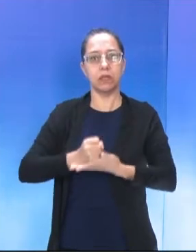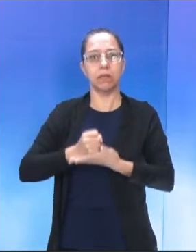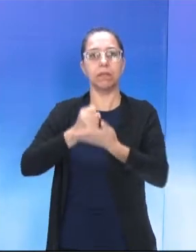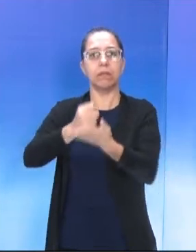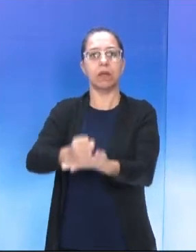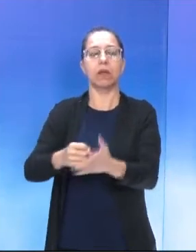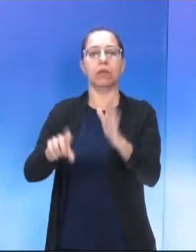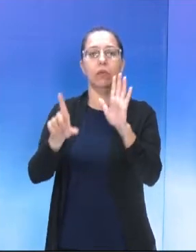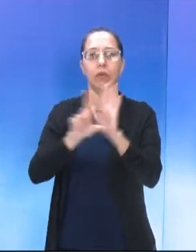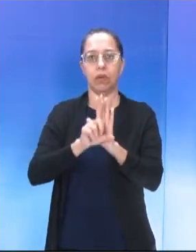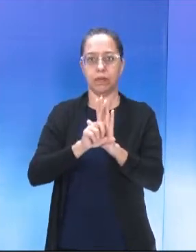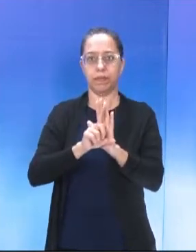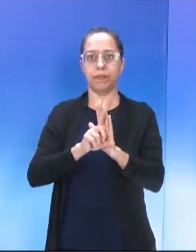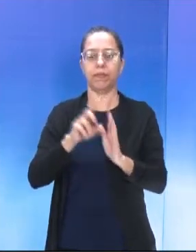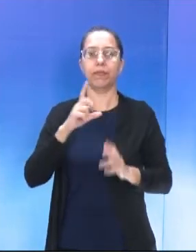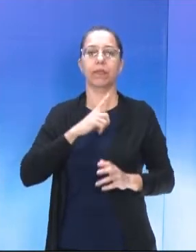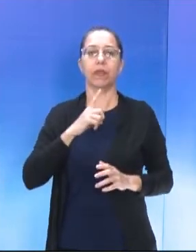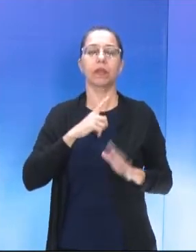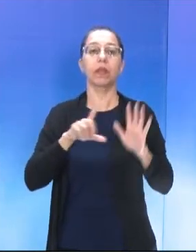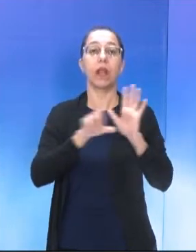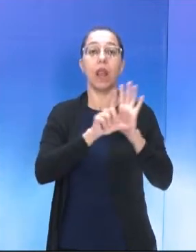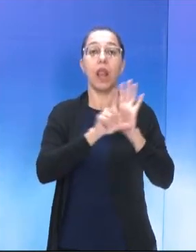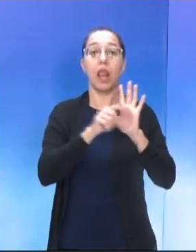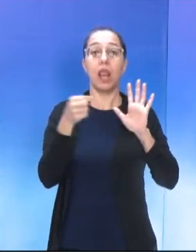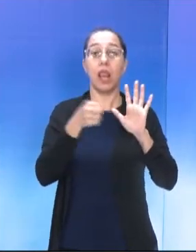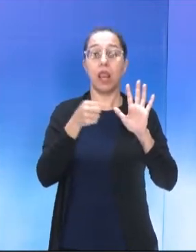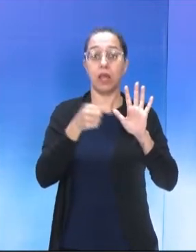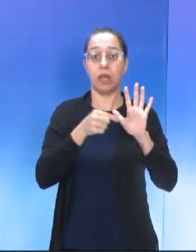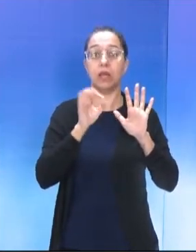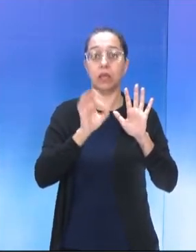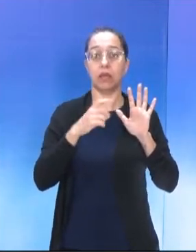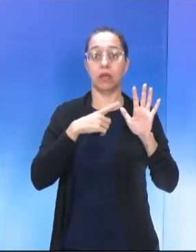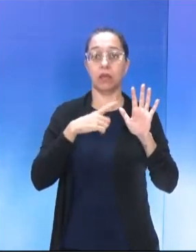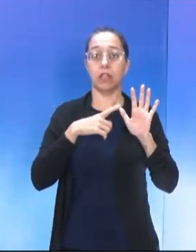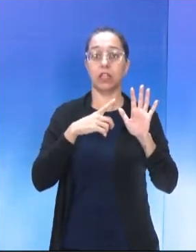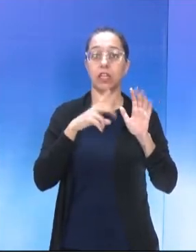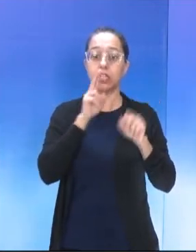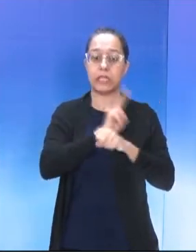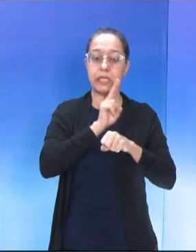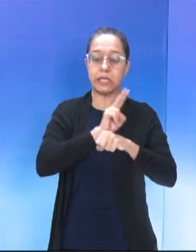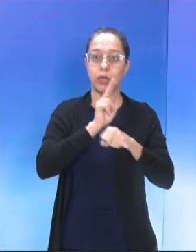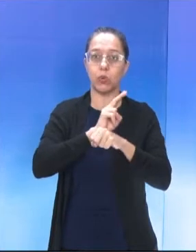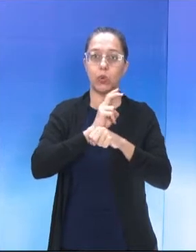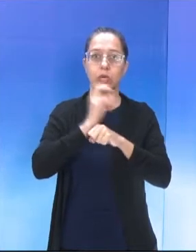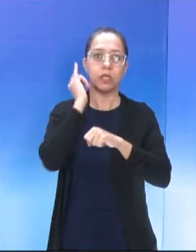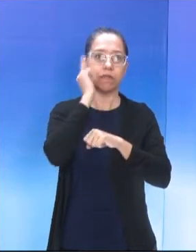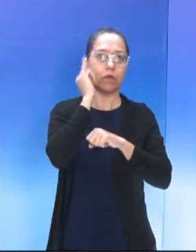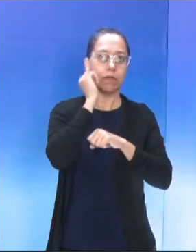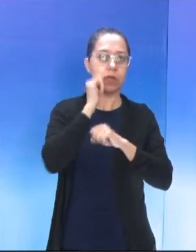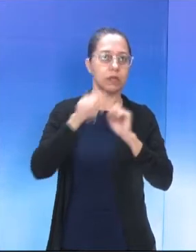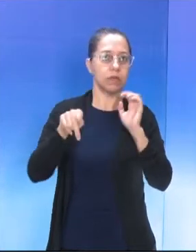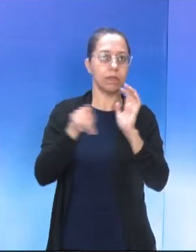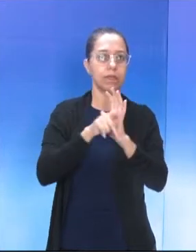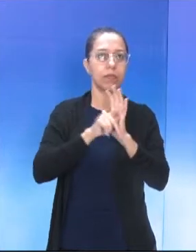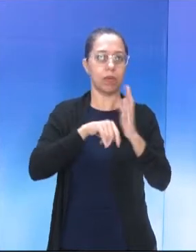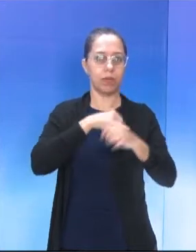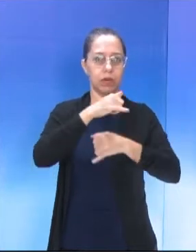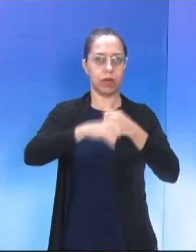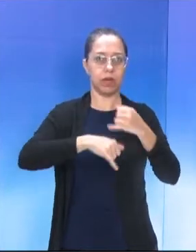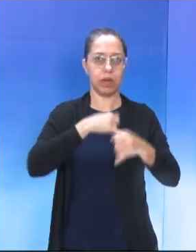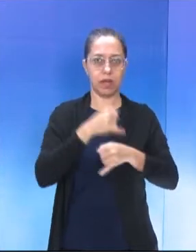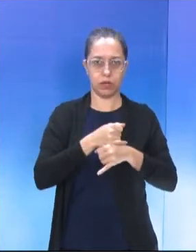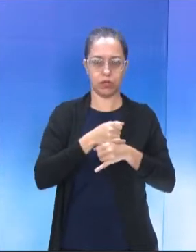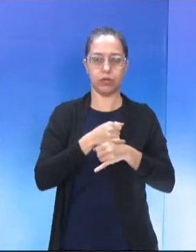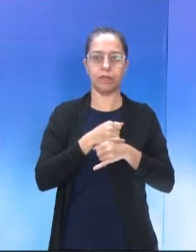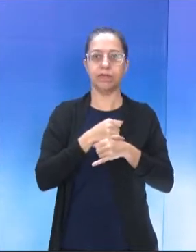Existe a lei que regulamenta os dados da internet? Eu só estou trazendo esse exemplo para exatamente melhorar o seu entendimento do que eu estou